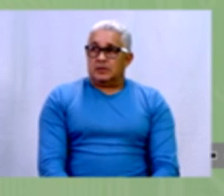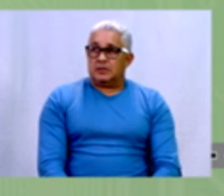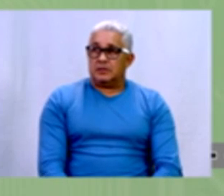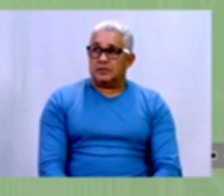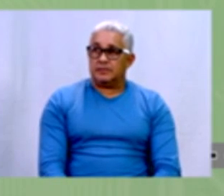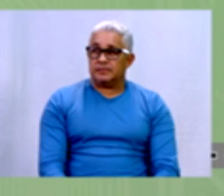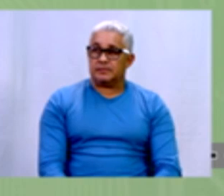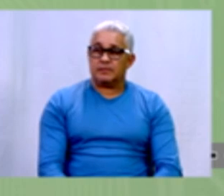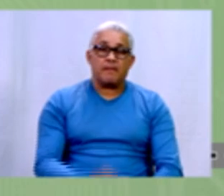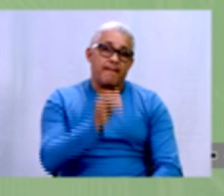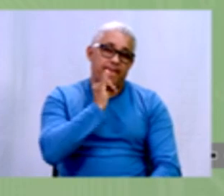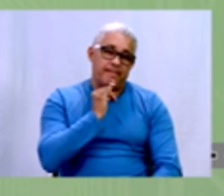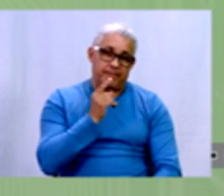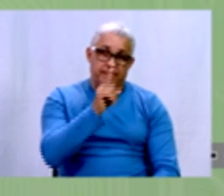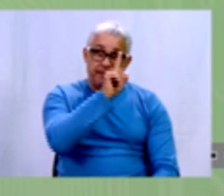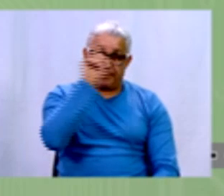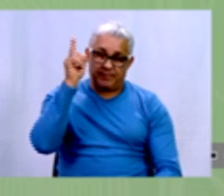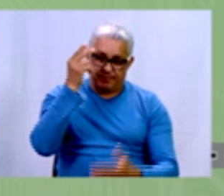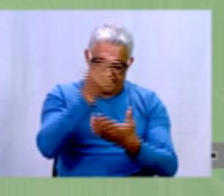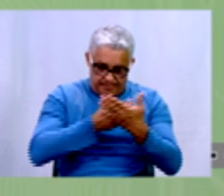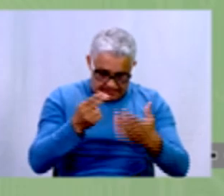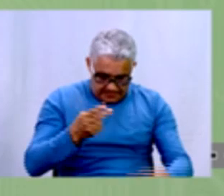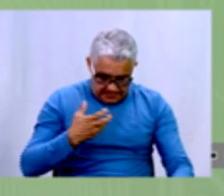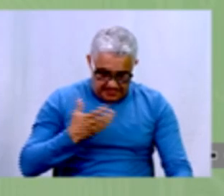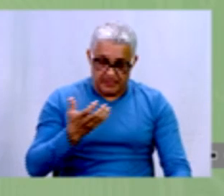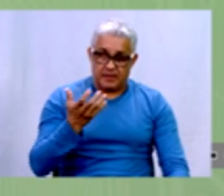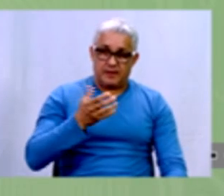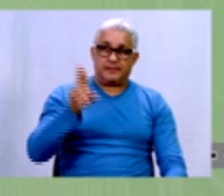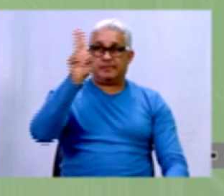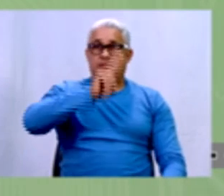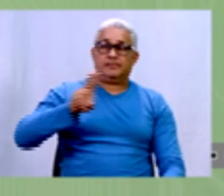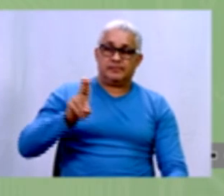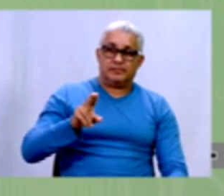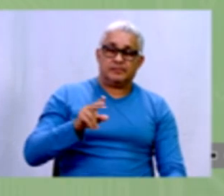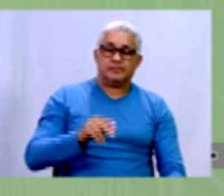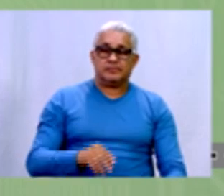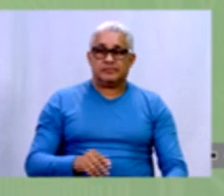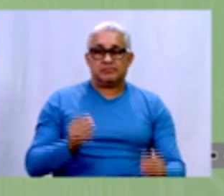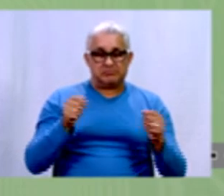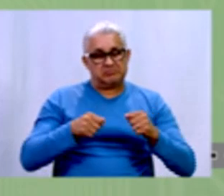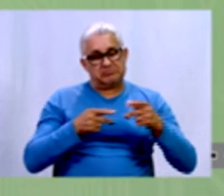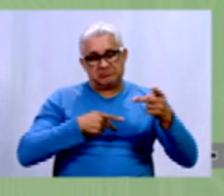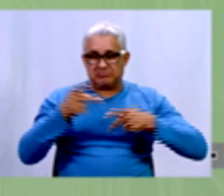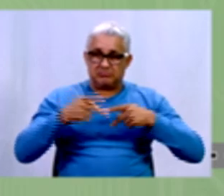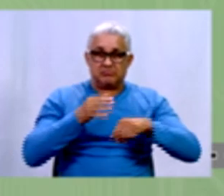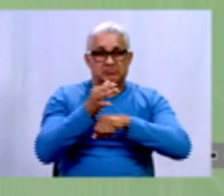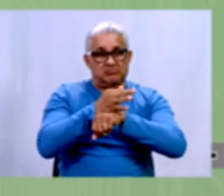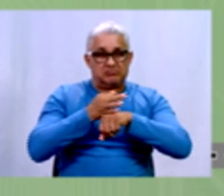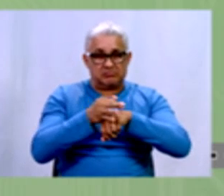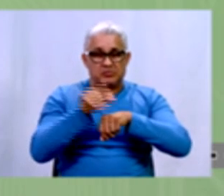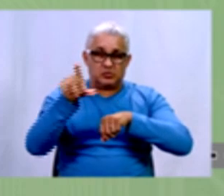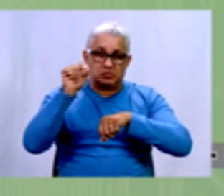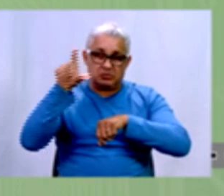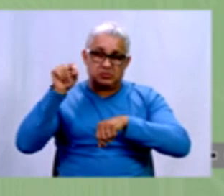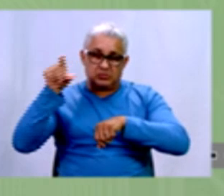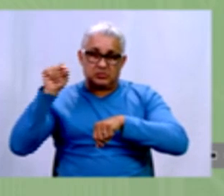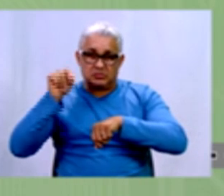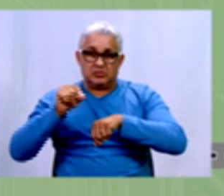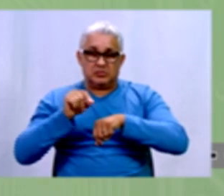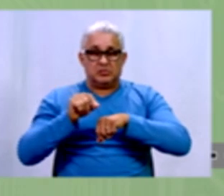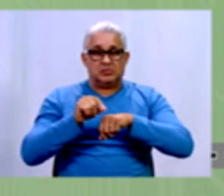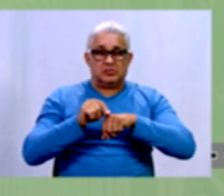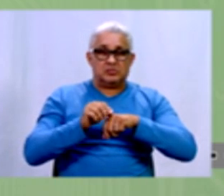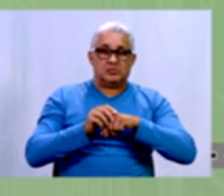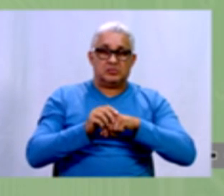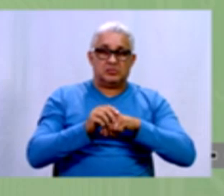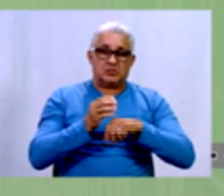Então aqui um exemplo, né? Então, quero que os usuários do portal possam planejar suas férias escolhendo itinerários online. Então,